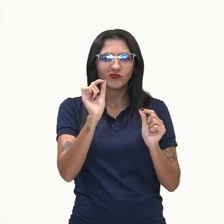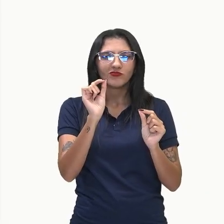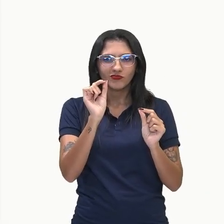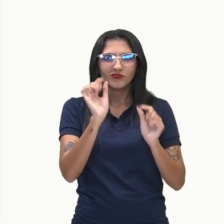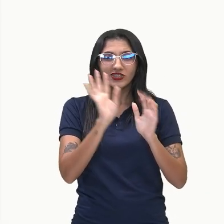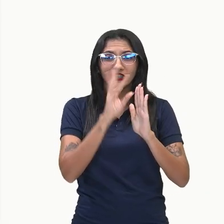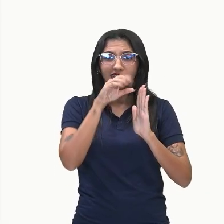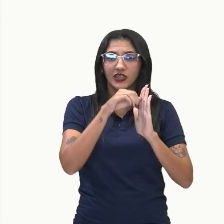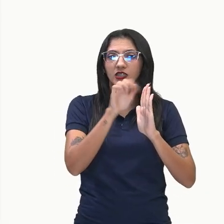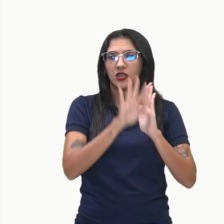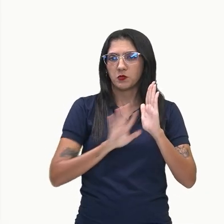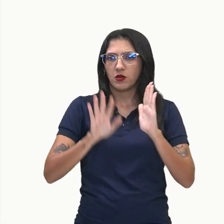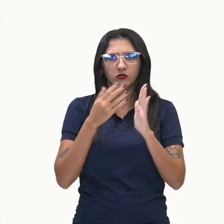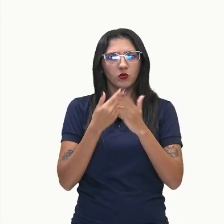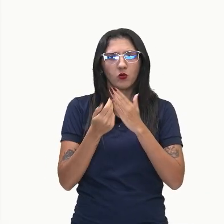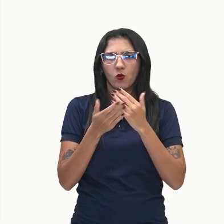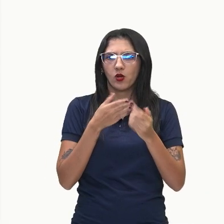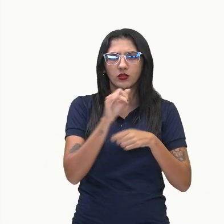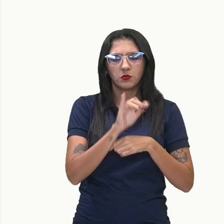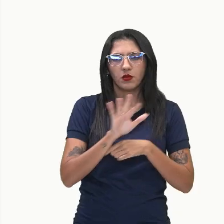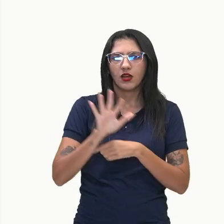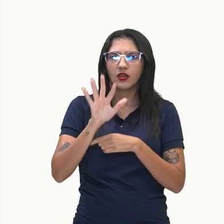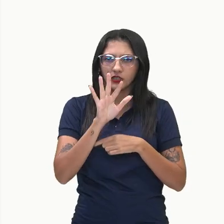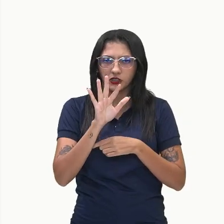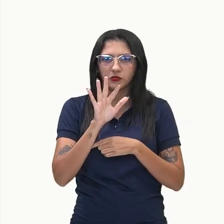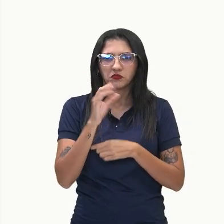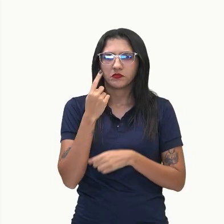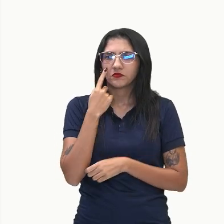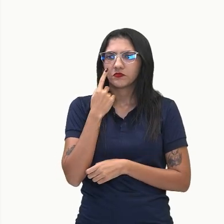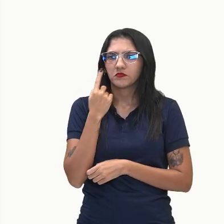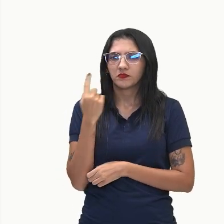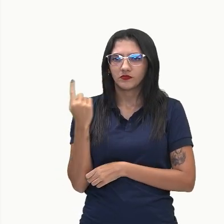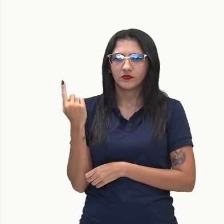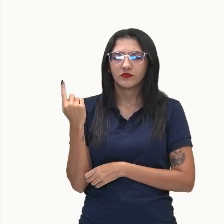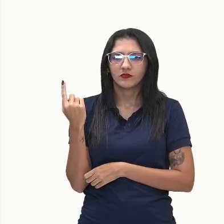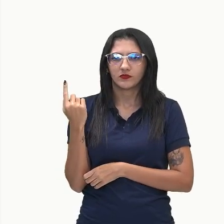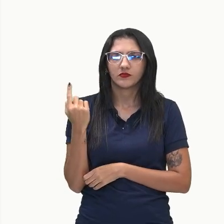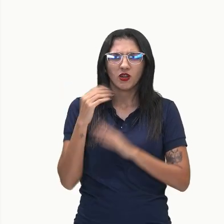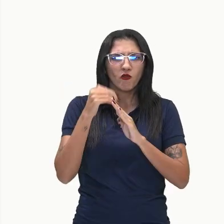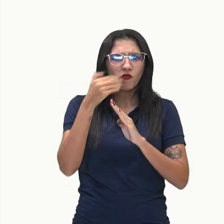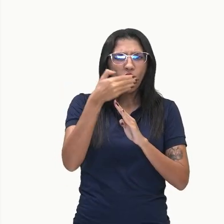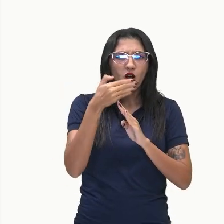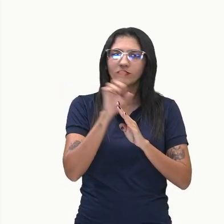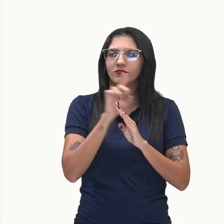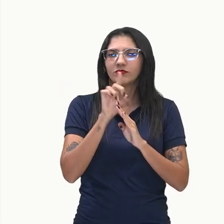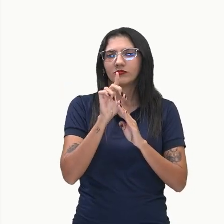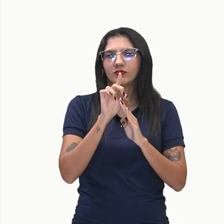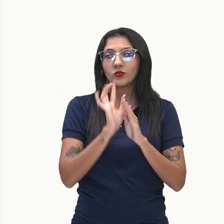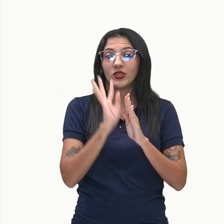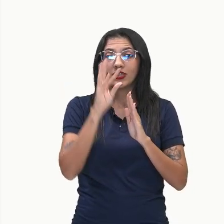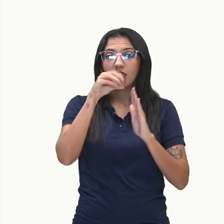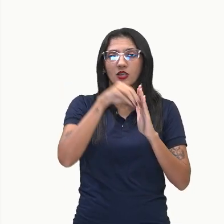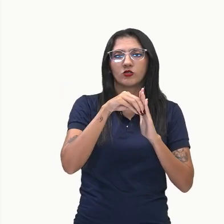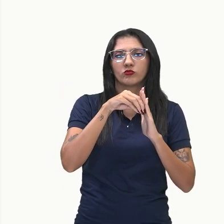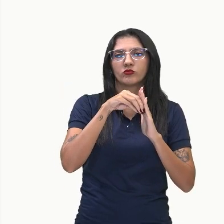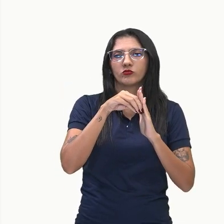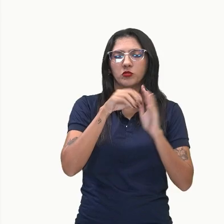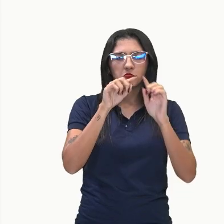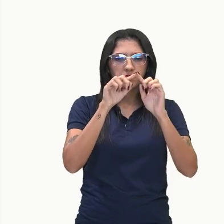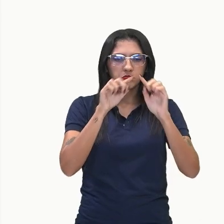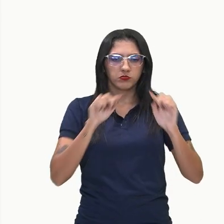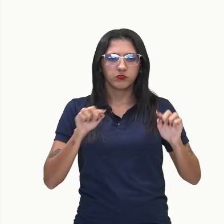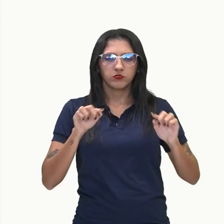do polígono, ó, dentro do polígono, não faz sentido eu escolher um ponto fora. E se esse ponto,